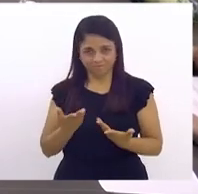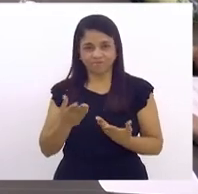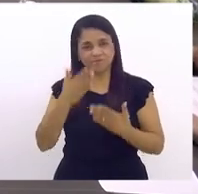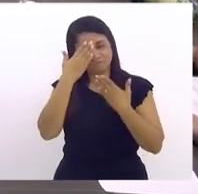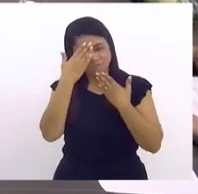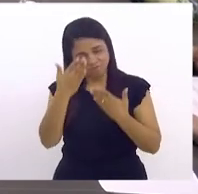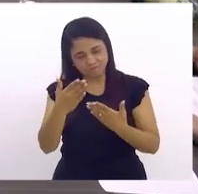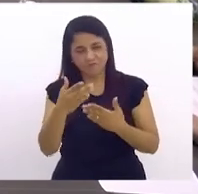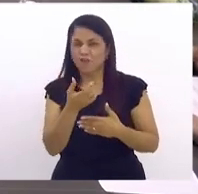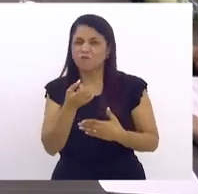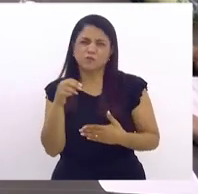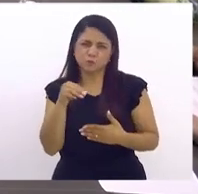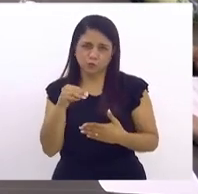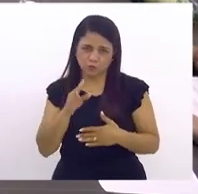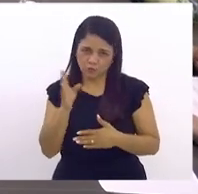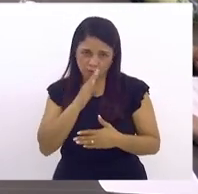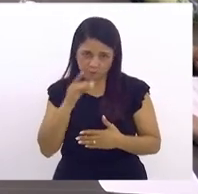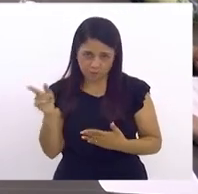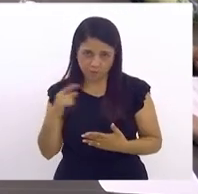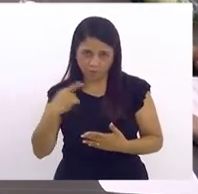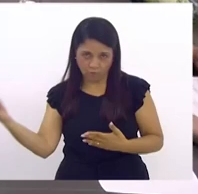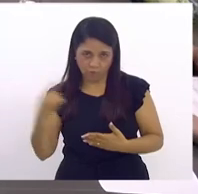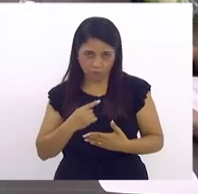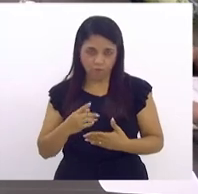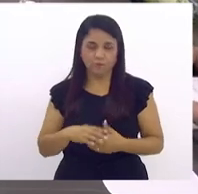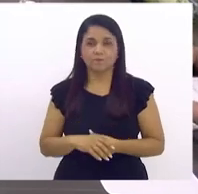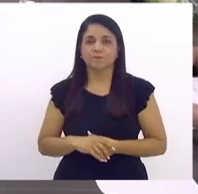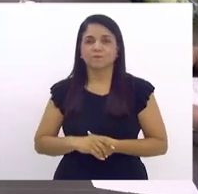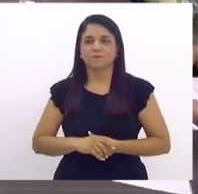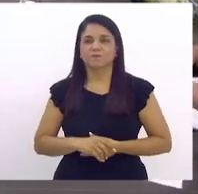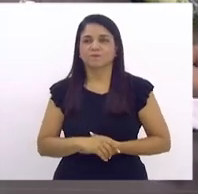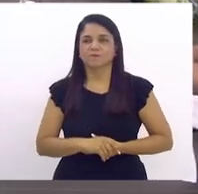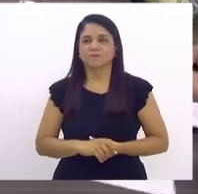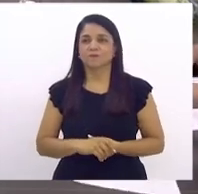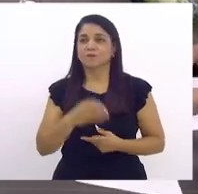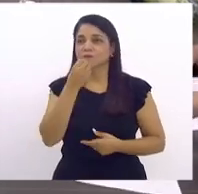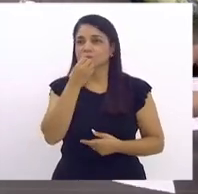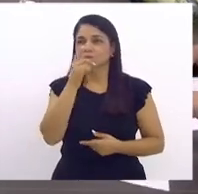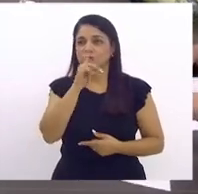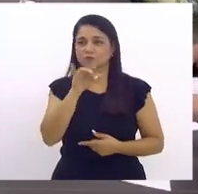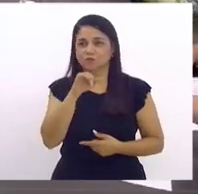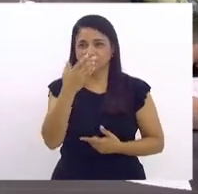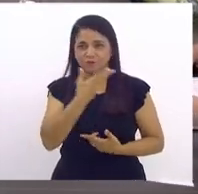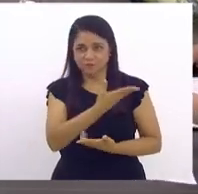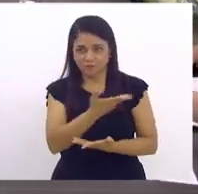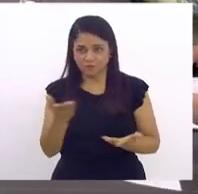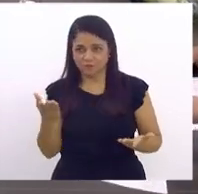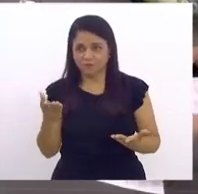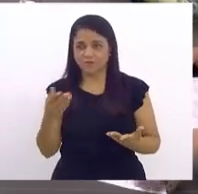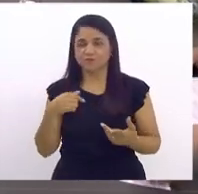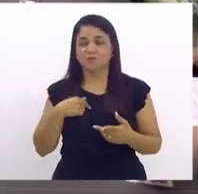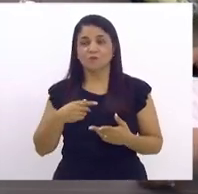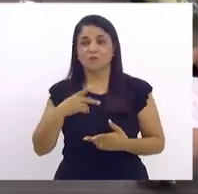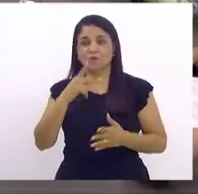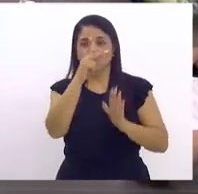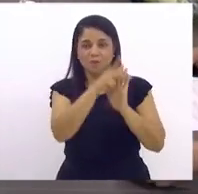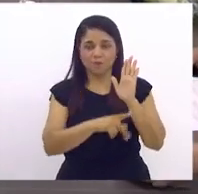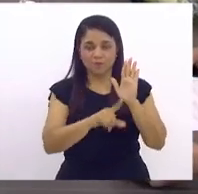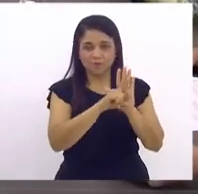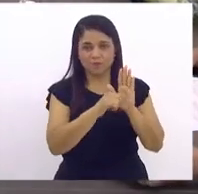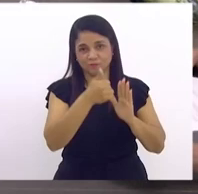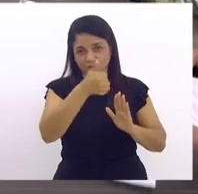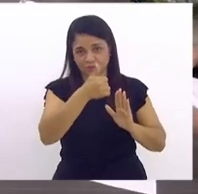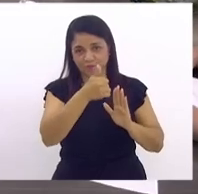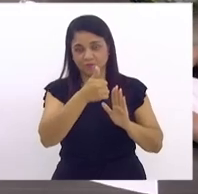todos. Pode botar tudo. Bom dia a todos. Então, o projeto item 1 da